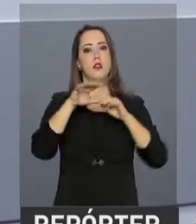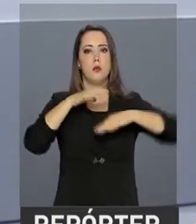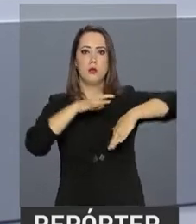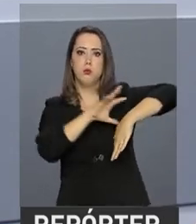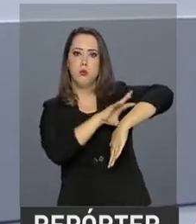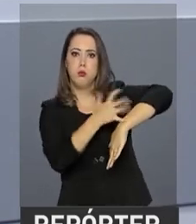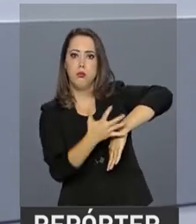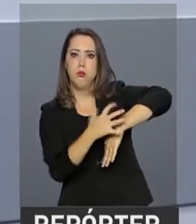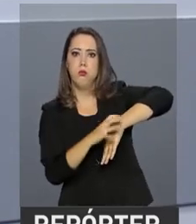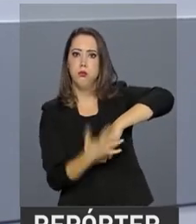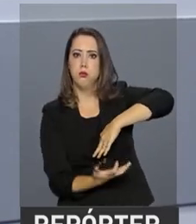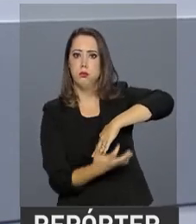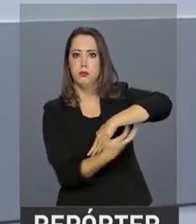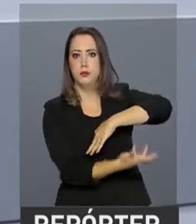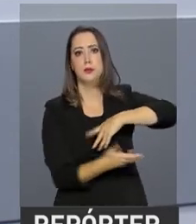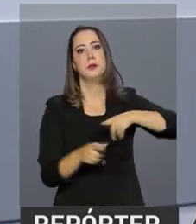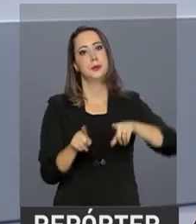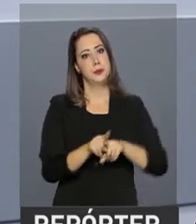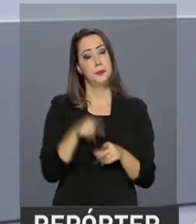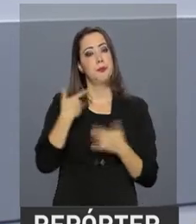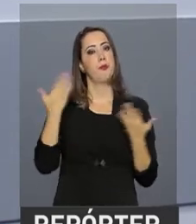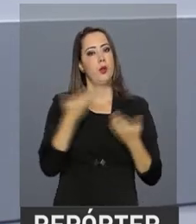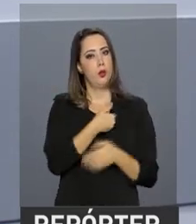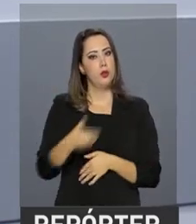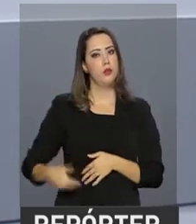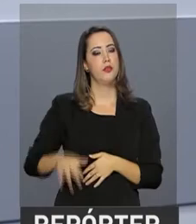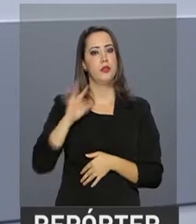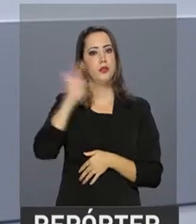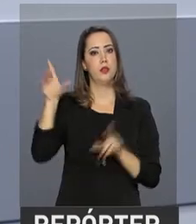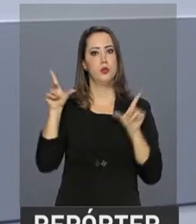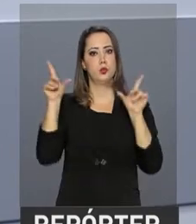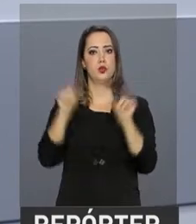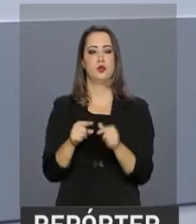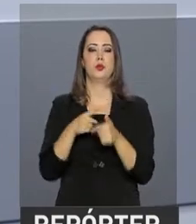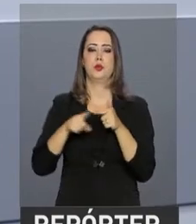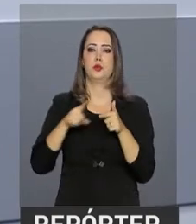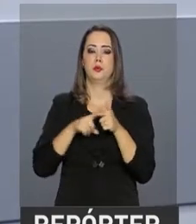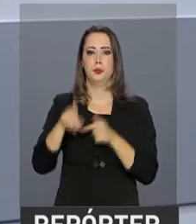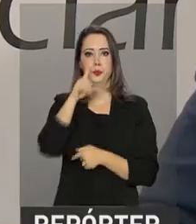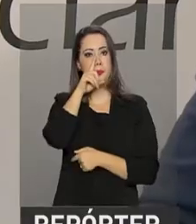O governo federal está ampliando o serviço para reduzir tragédias no país.